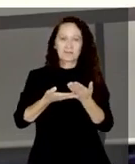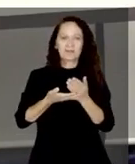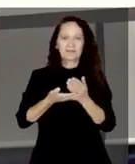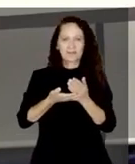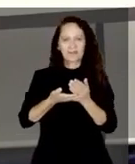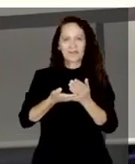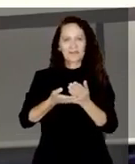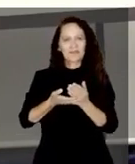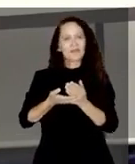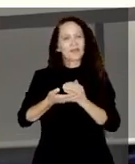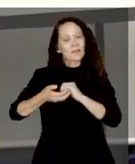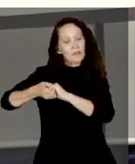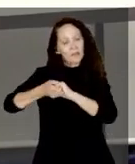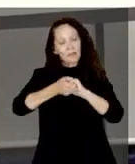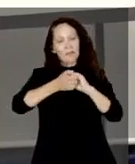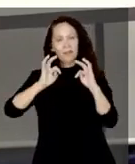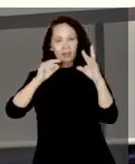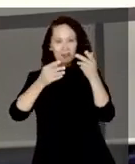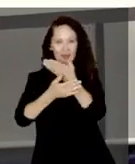Está perdendo os cabelos, já não